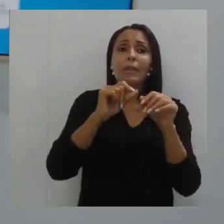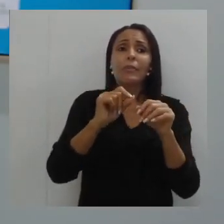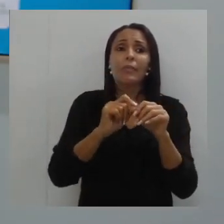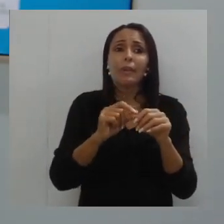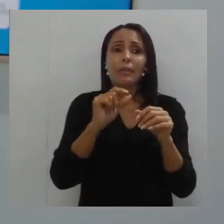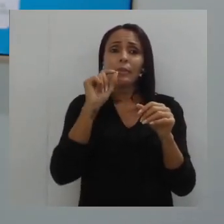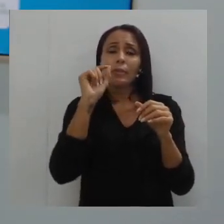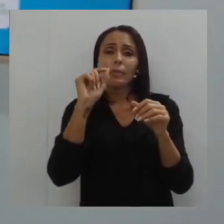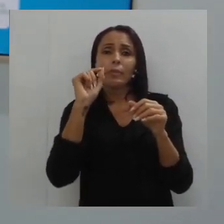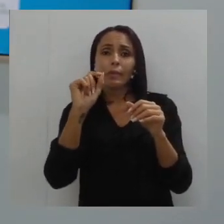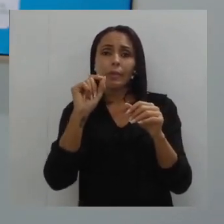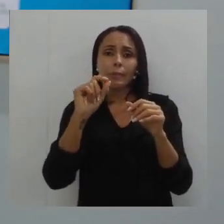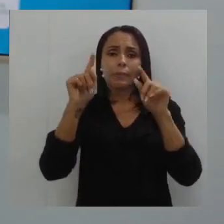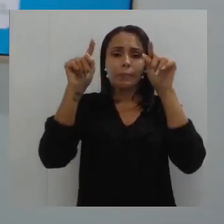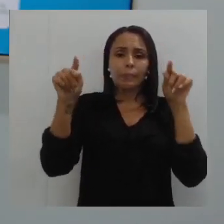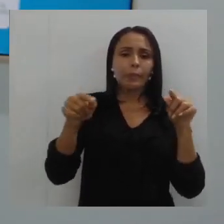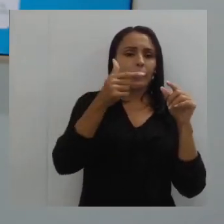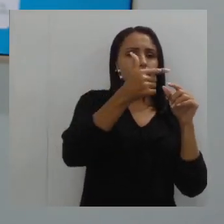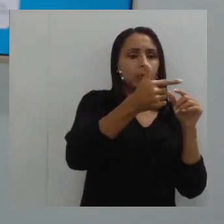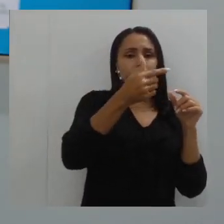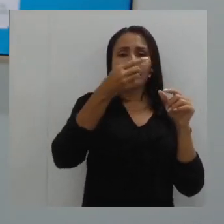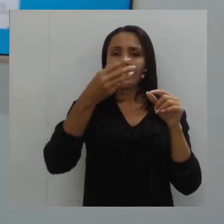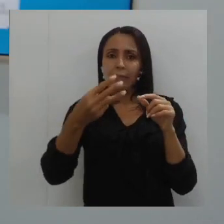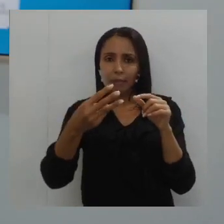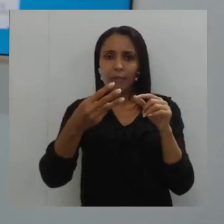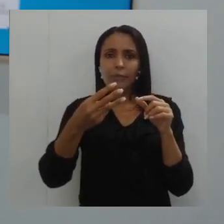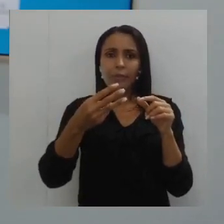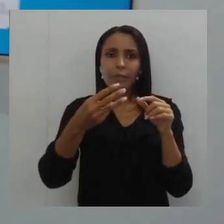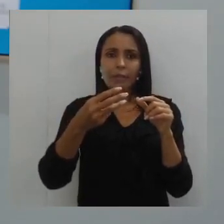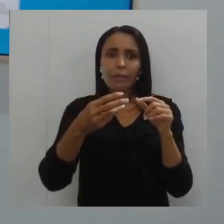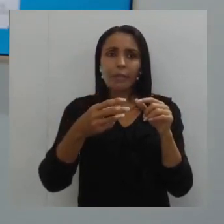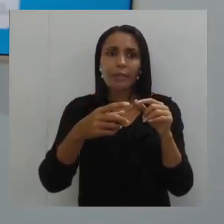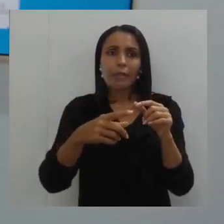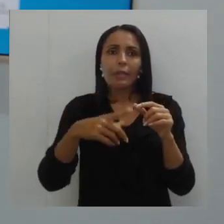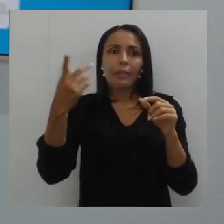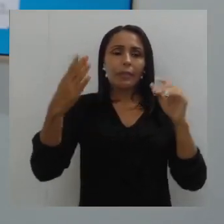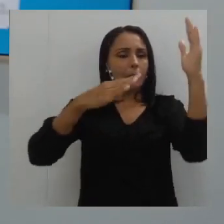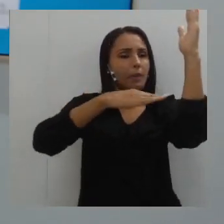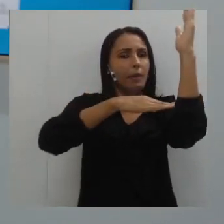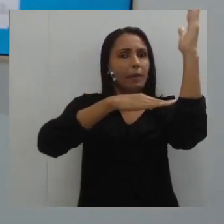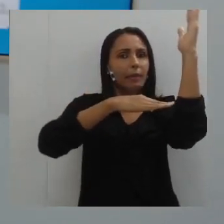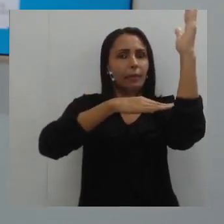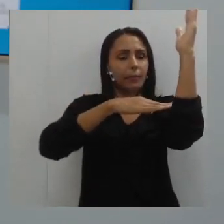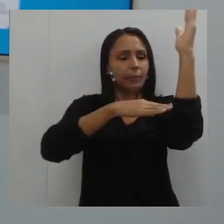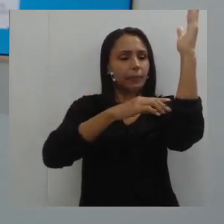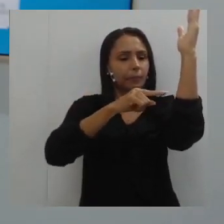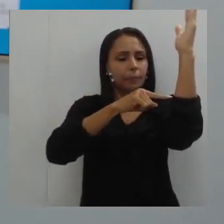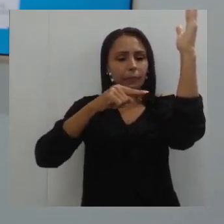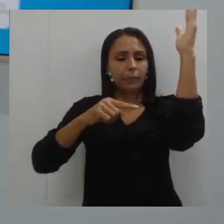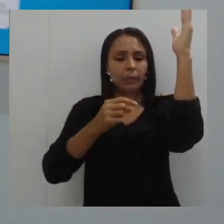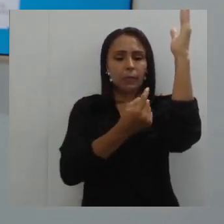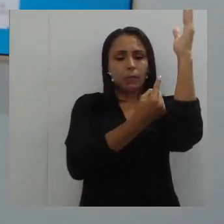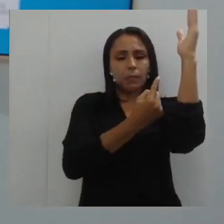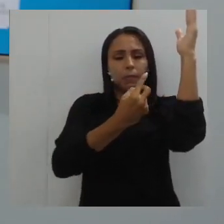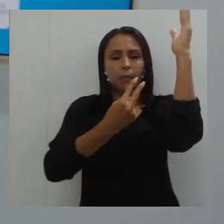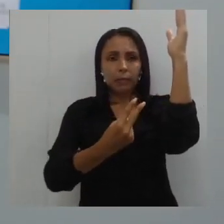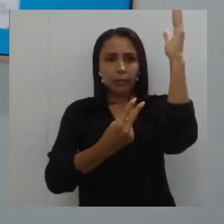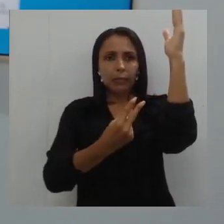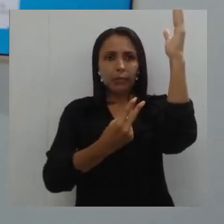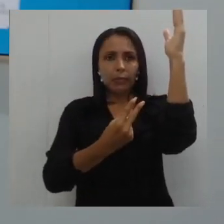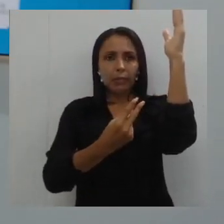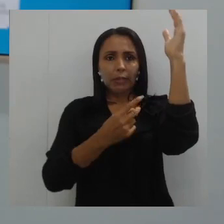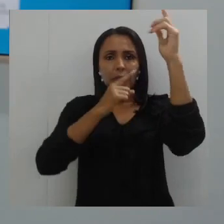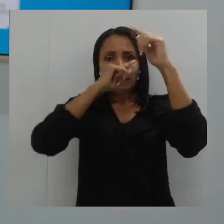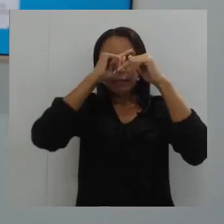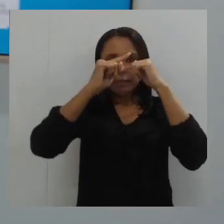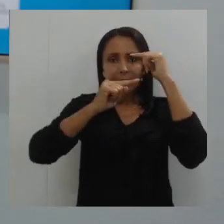tenho B que é 2 e 3. Então eu conto aqui, ó, 1, 2. Marquei o 2 e depois